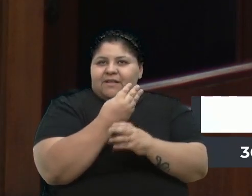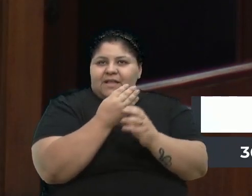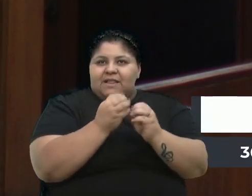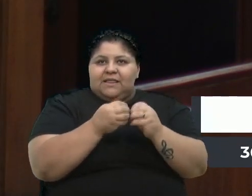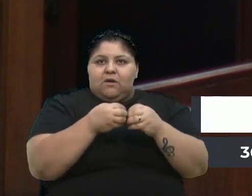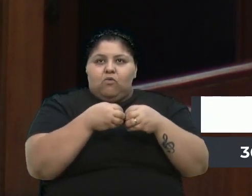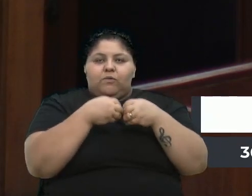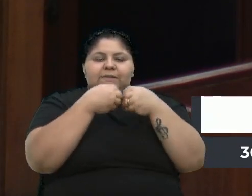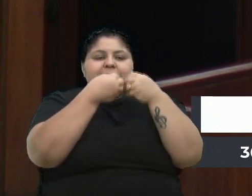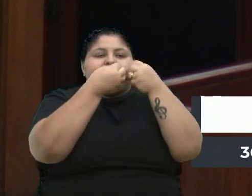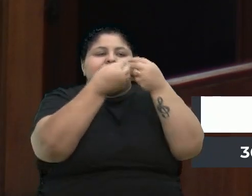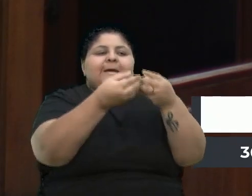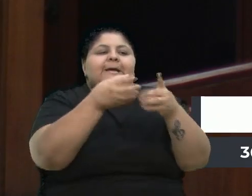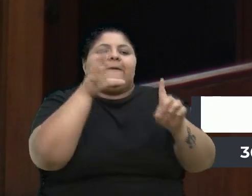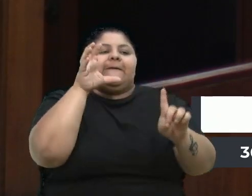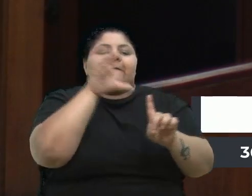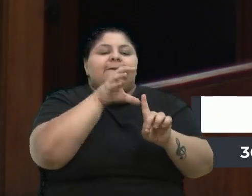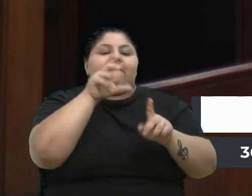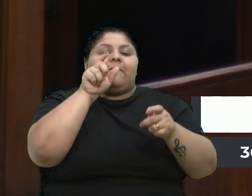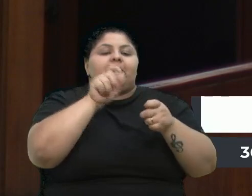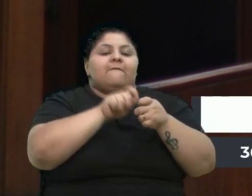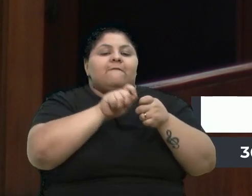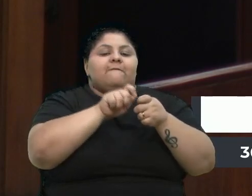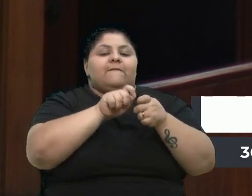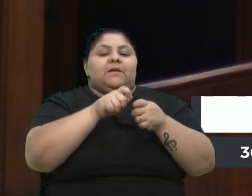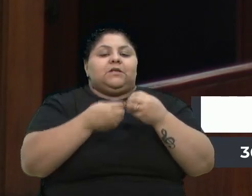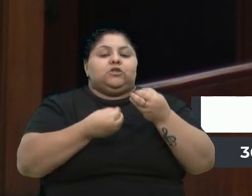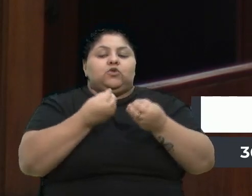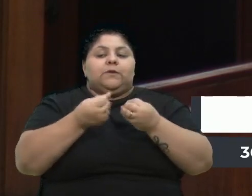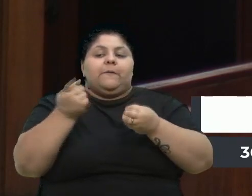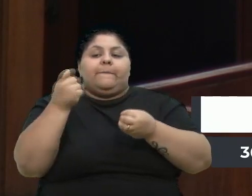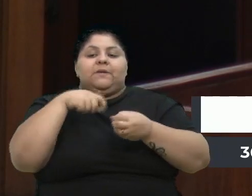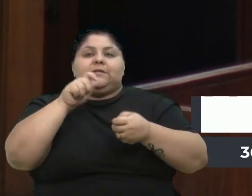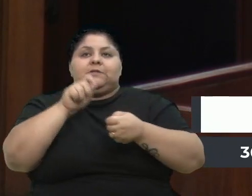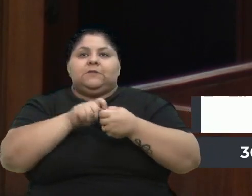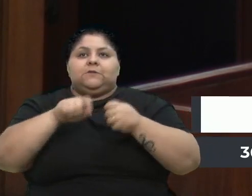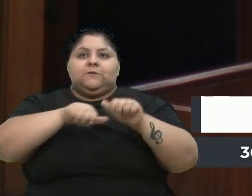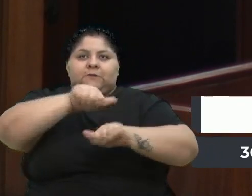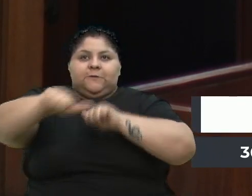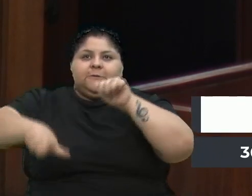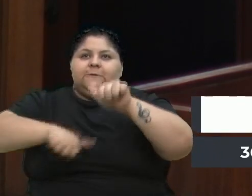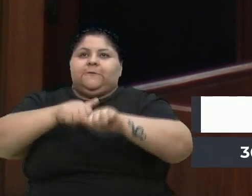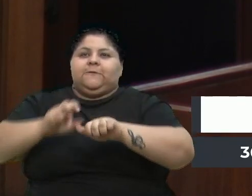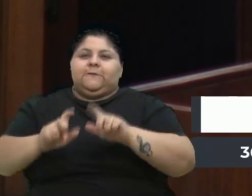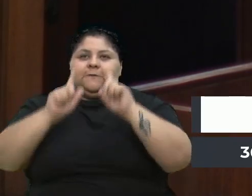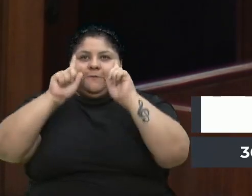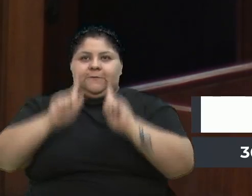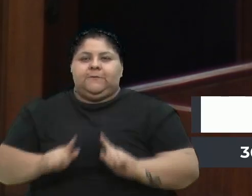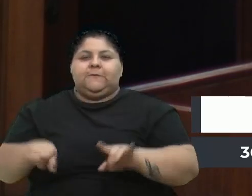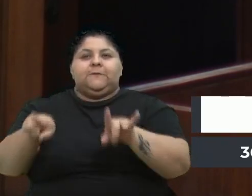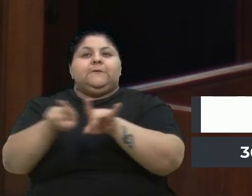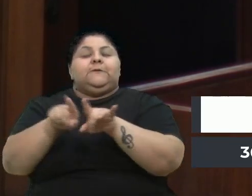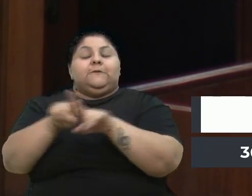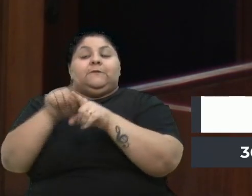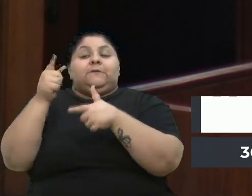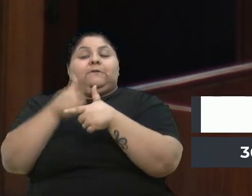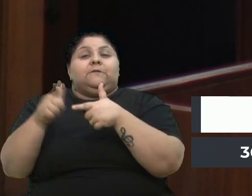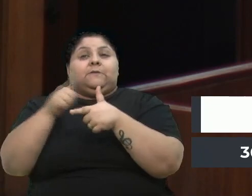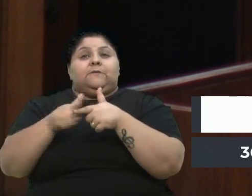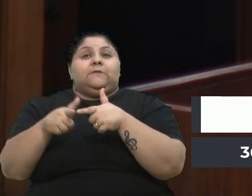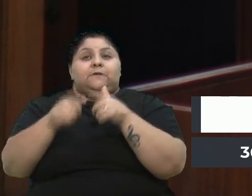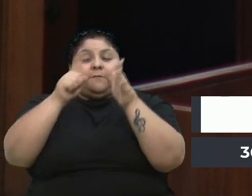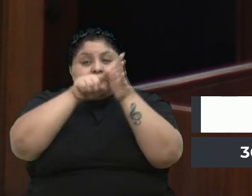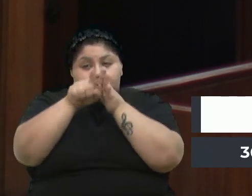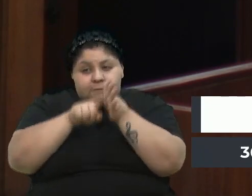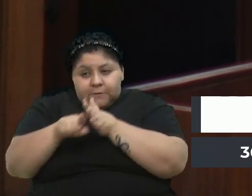pressões e faça o que deve ser feito. Caso contrário, também essa gestão vai ficar maculada por não ter investigado questões